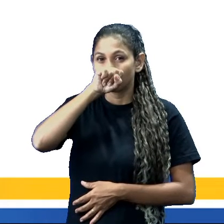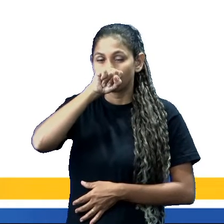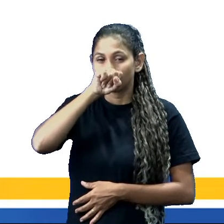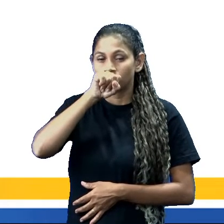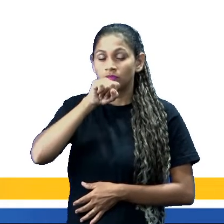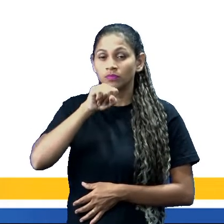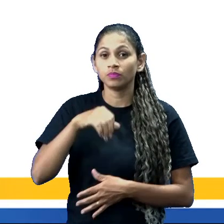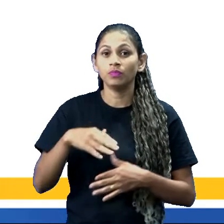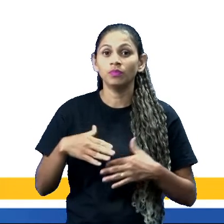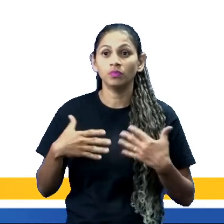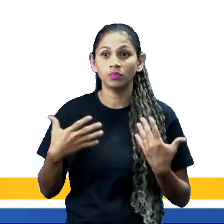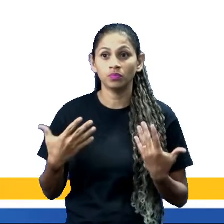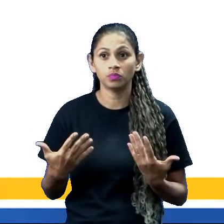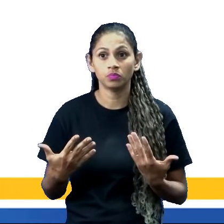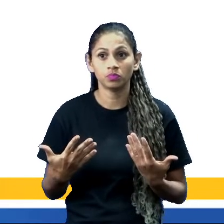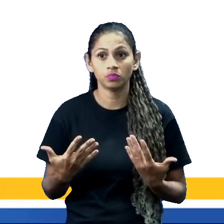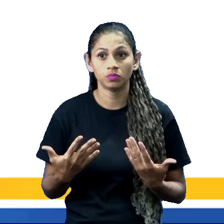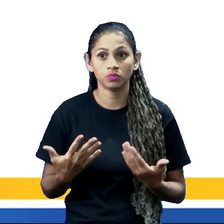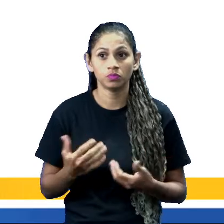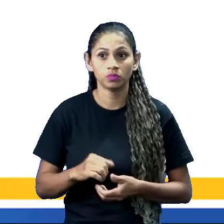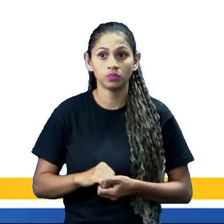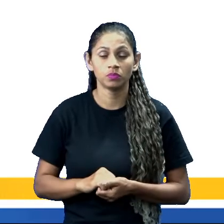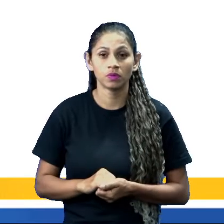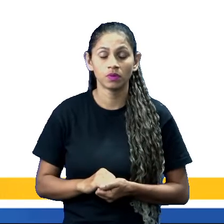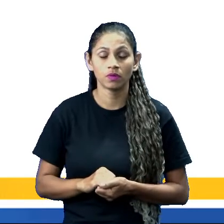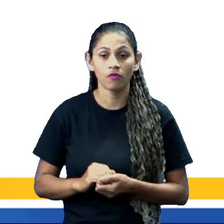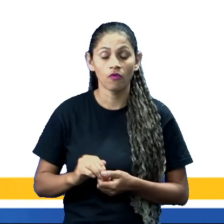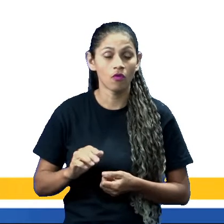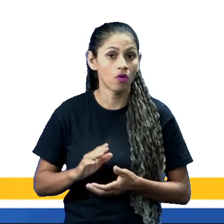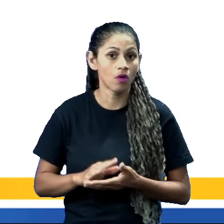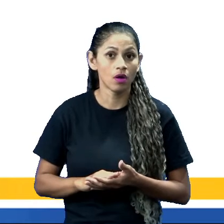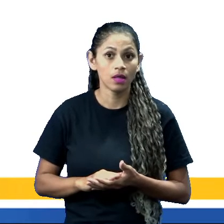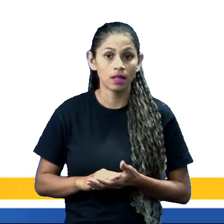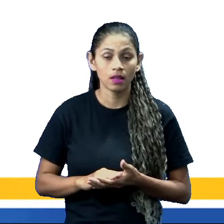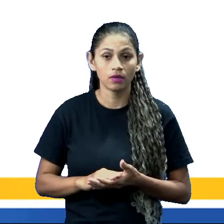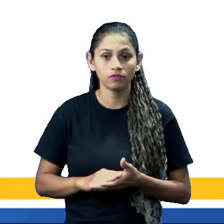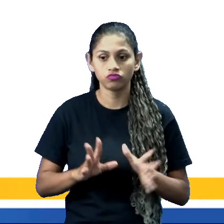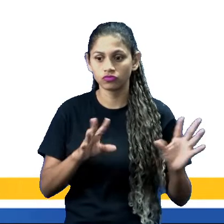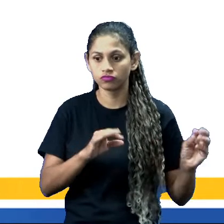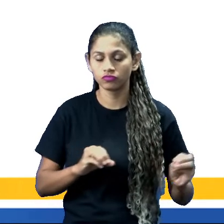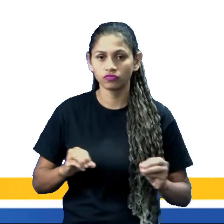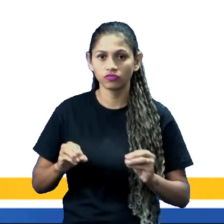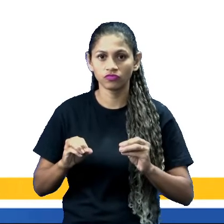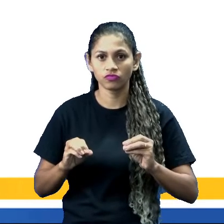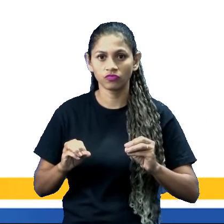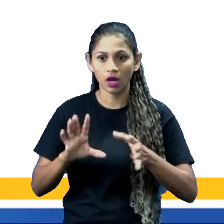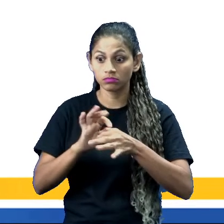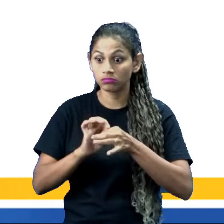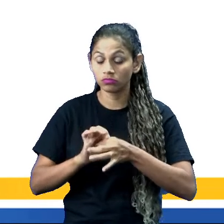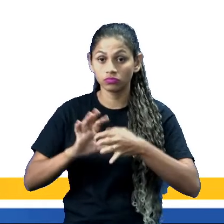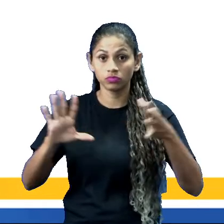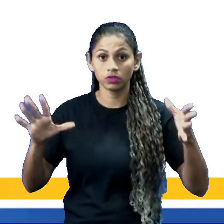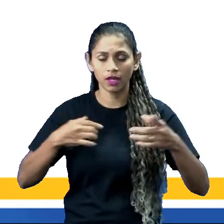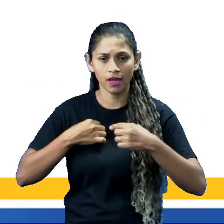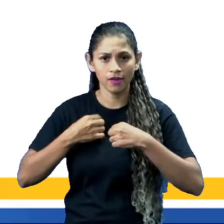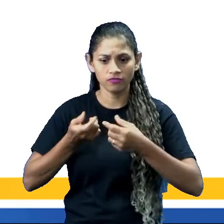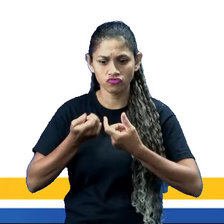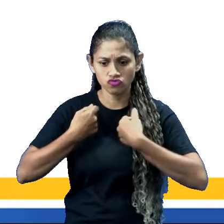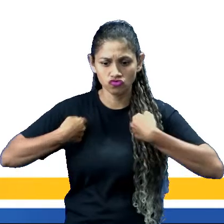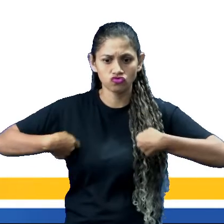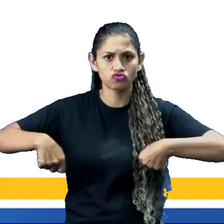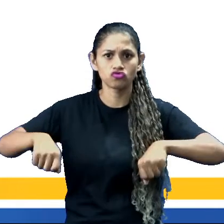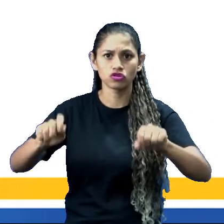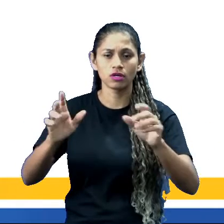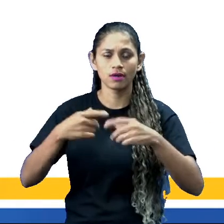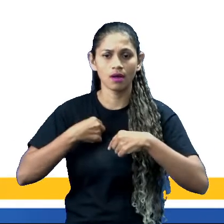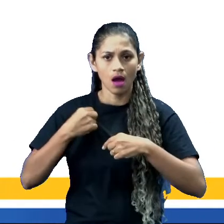o acidentado para um lugar seguro e ventilado, vai afrouxar a roupa para ajudar ele a respirar, né, caso ele esteja ali com falta de ar.